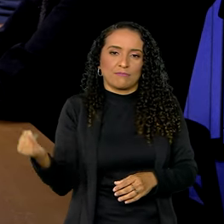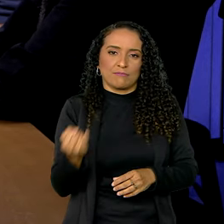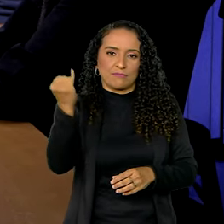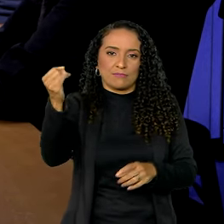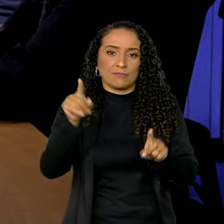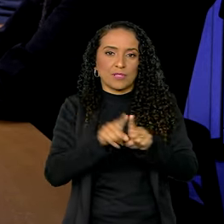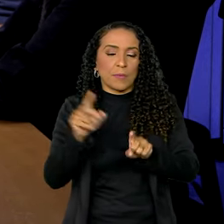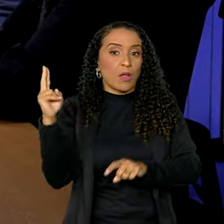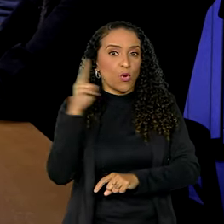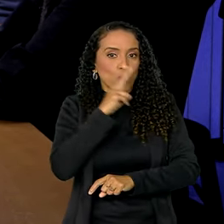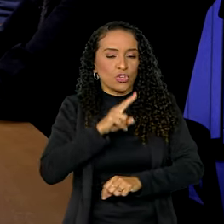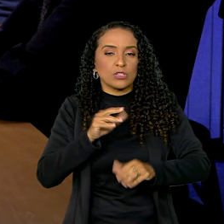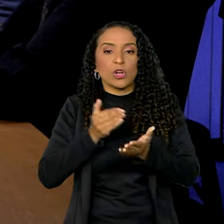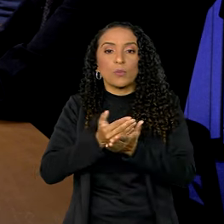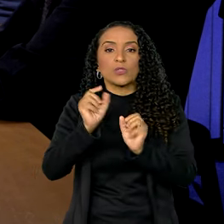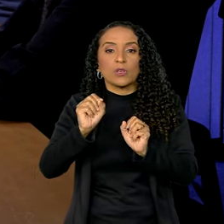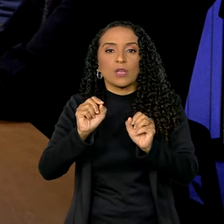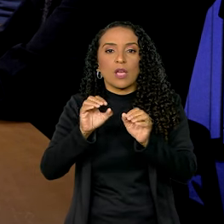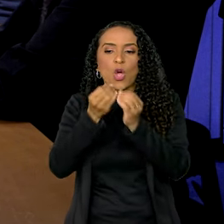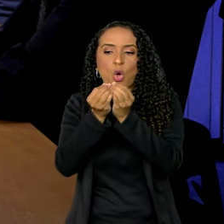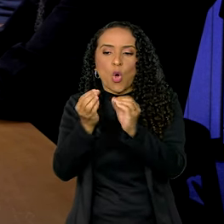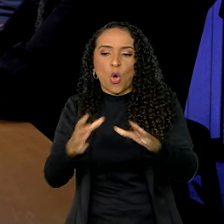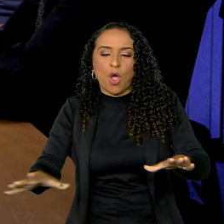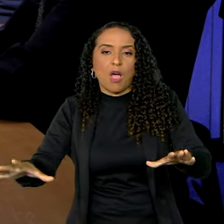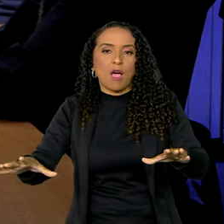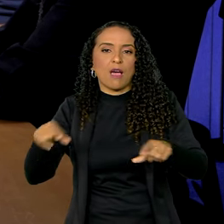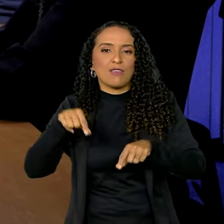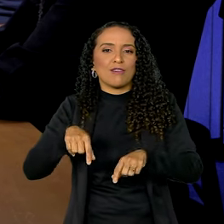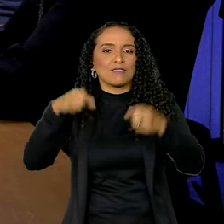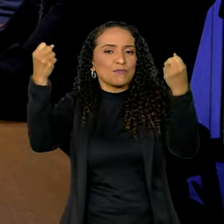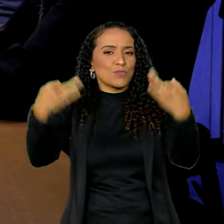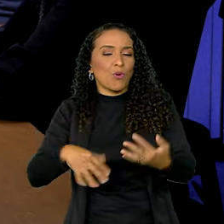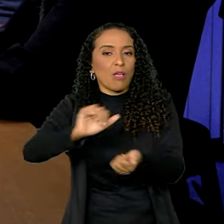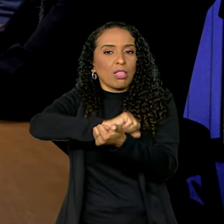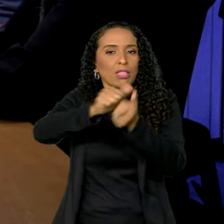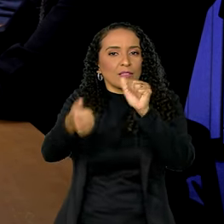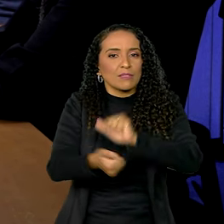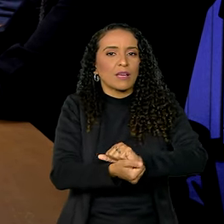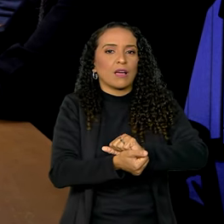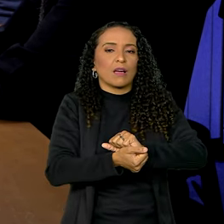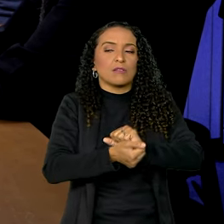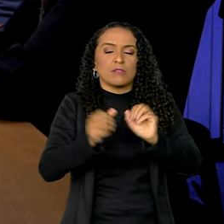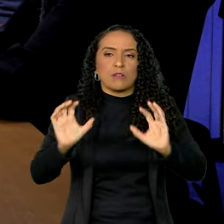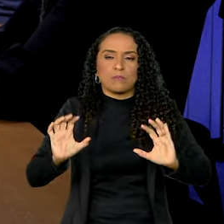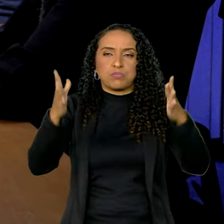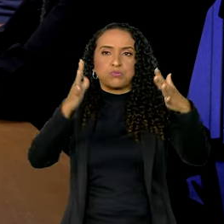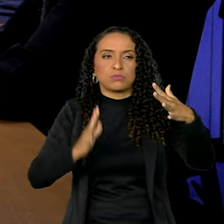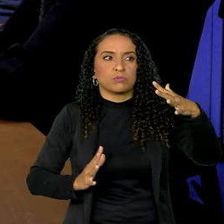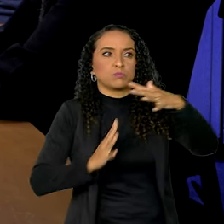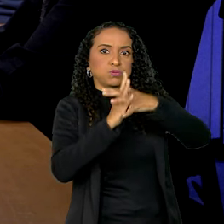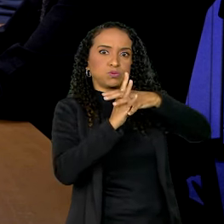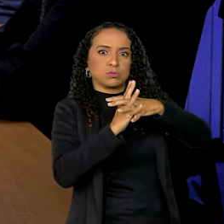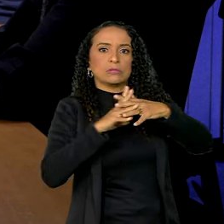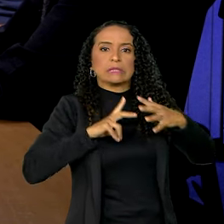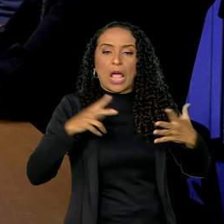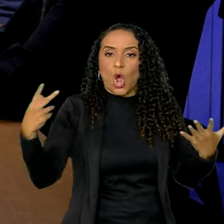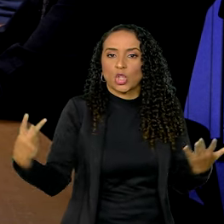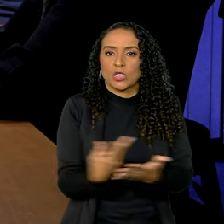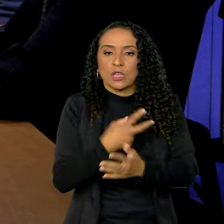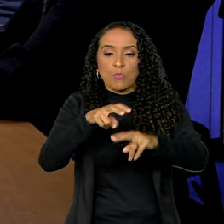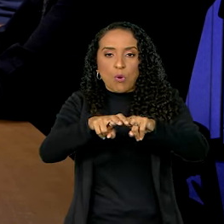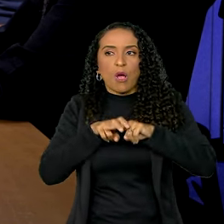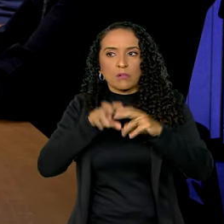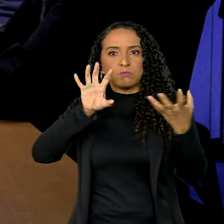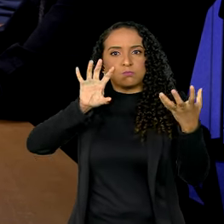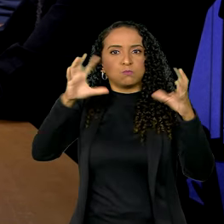importância e de urgência começar pelos oceanos a gente falou sobre a adaptação aos eventos extremos que estão sendo causados pela